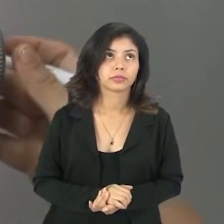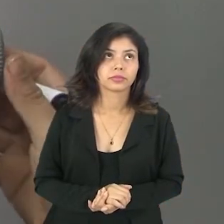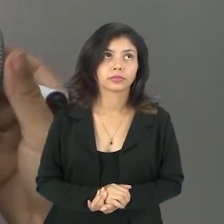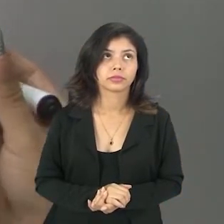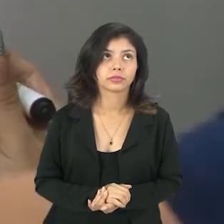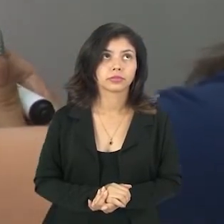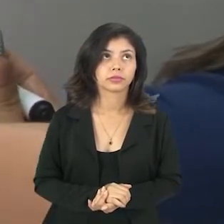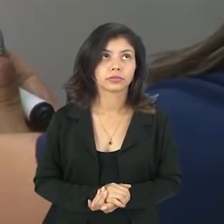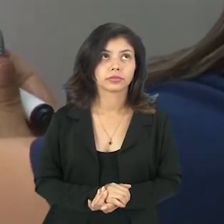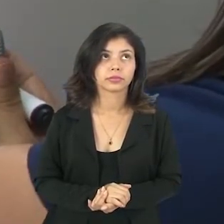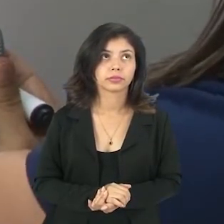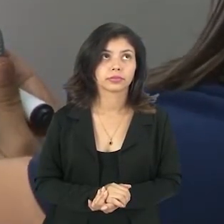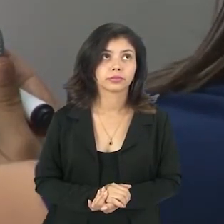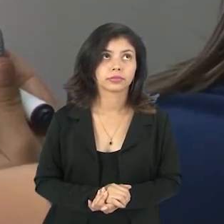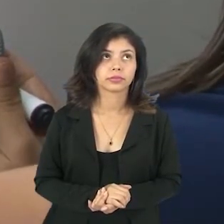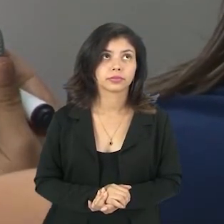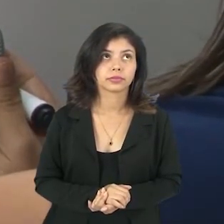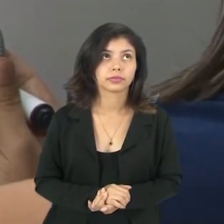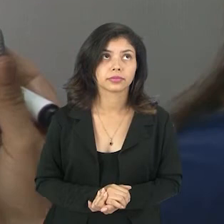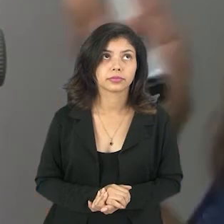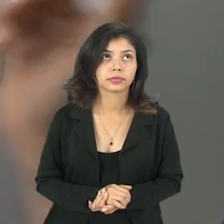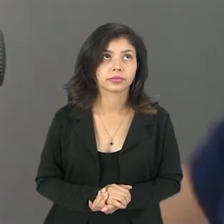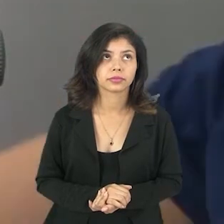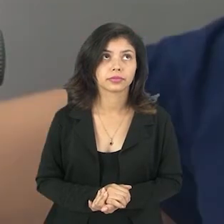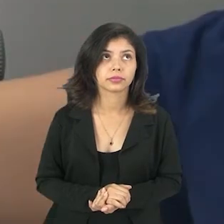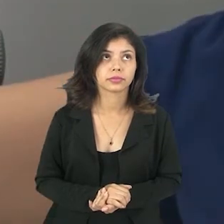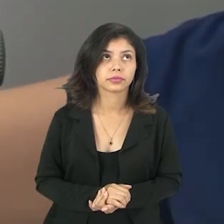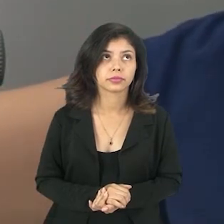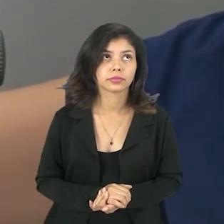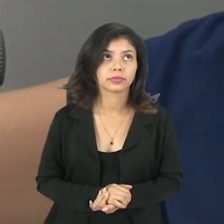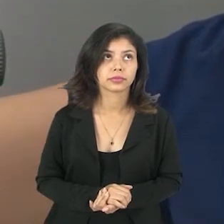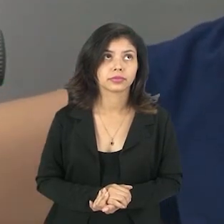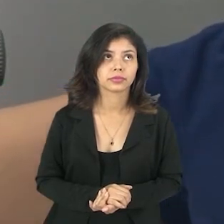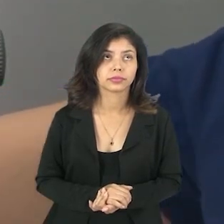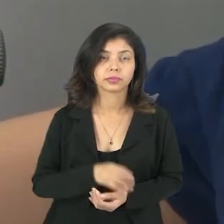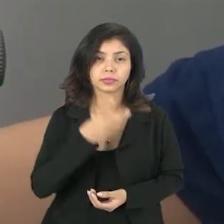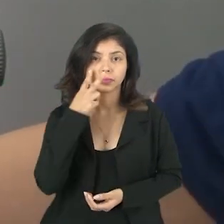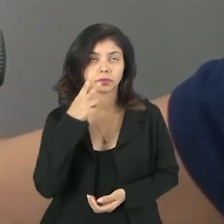a nossa é um pouquinho turno veja